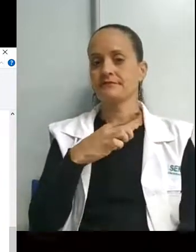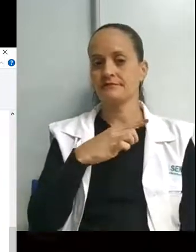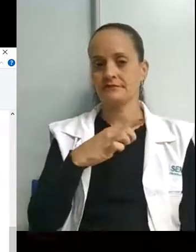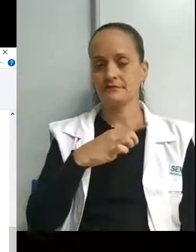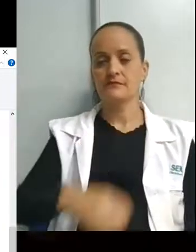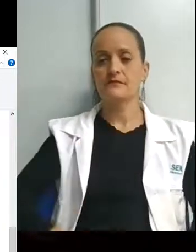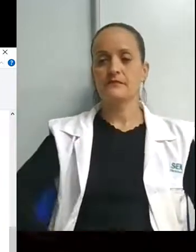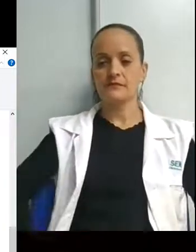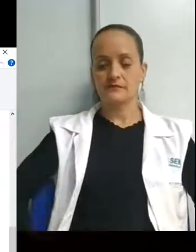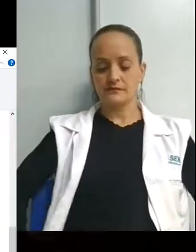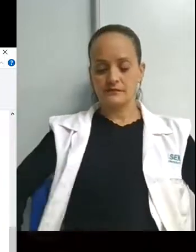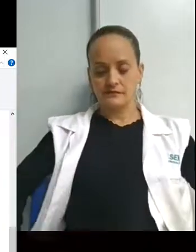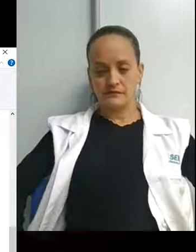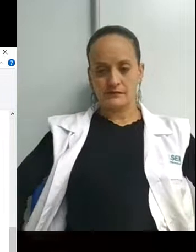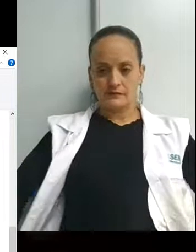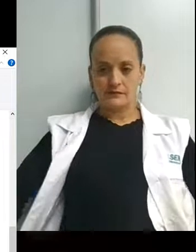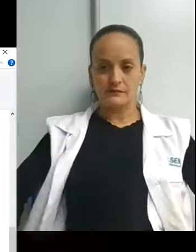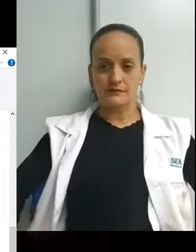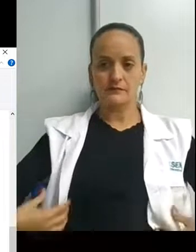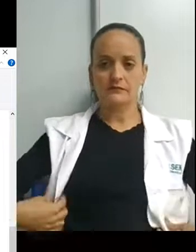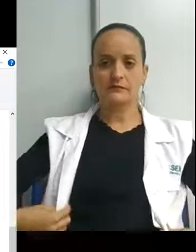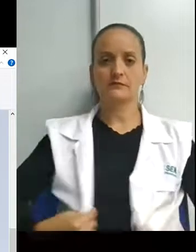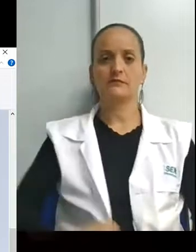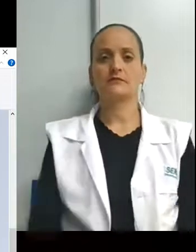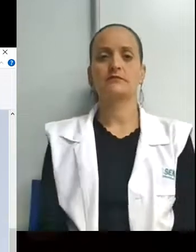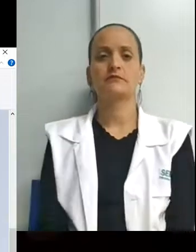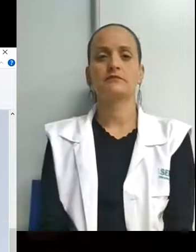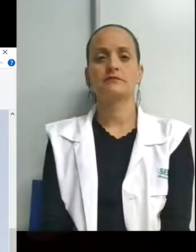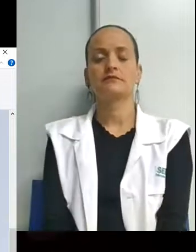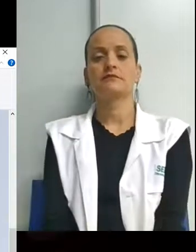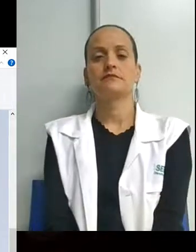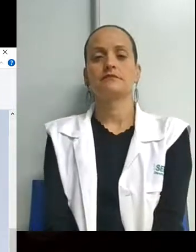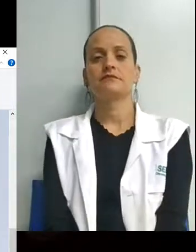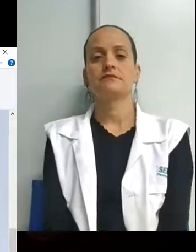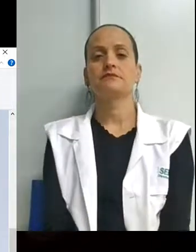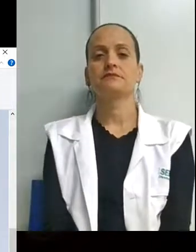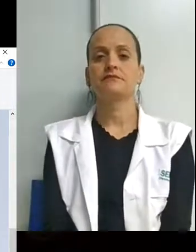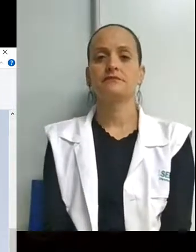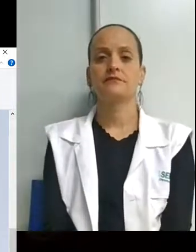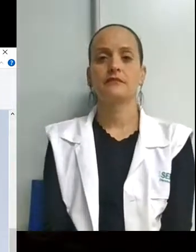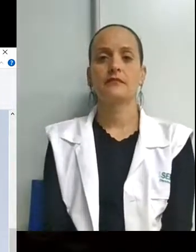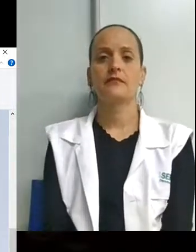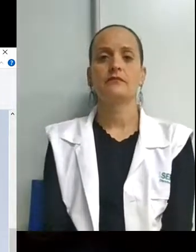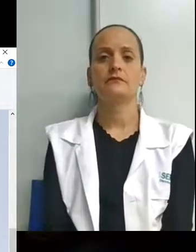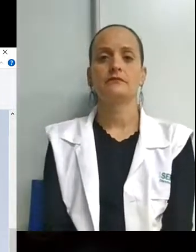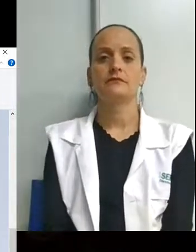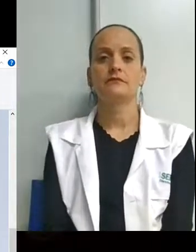certo? Então, a gente vai pegar esse triângulo aqui, ó, e a gente vai pegar esse aqui também.